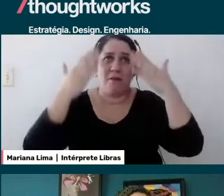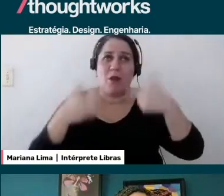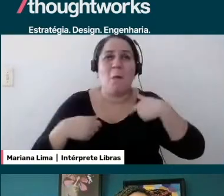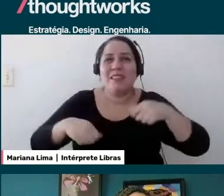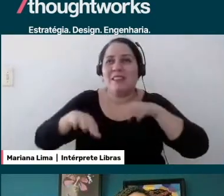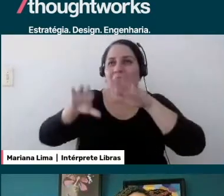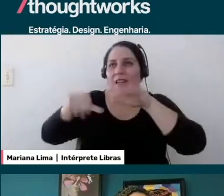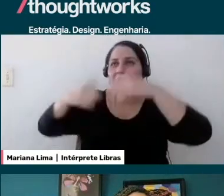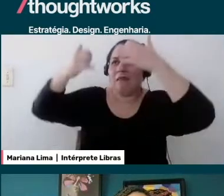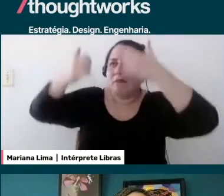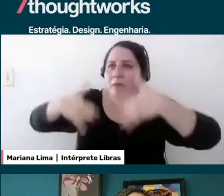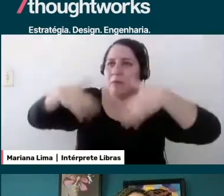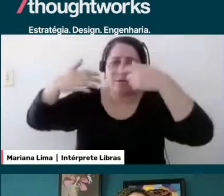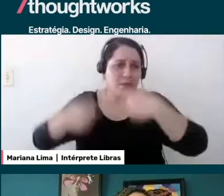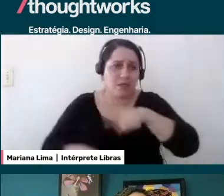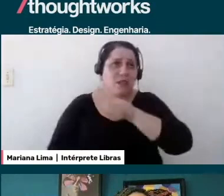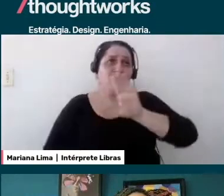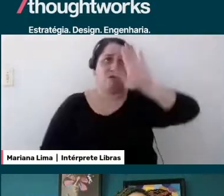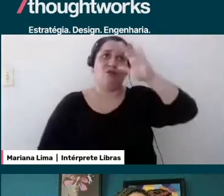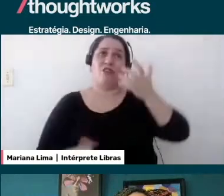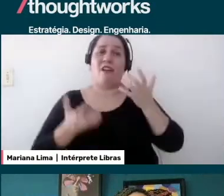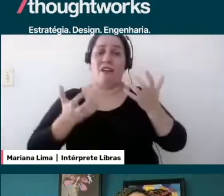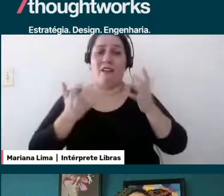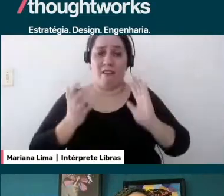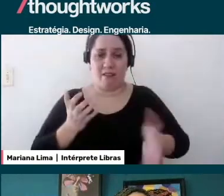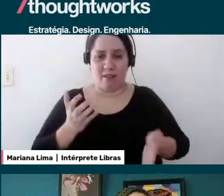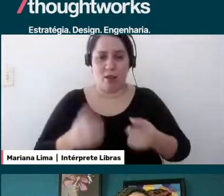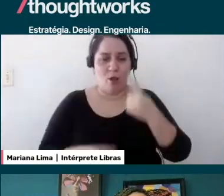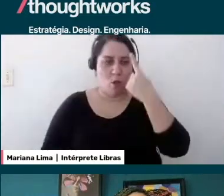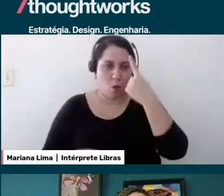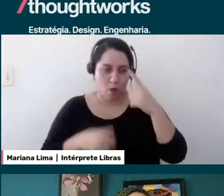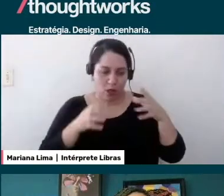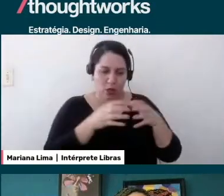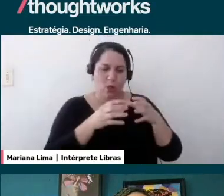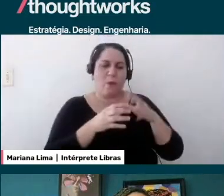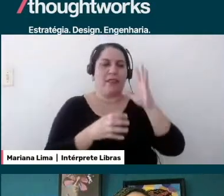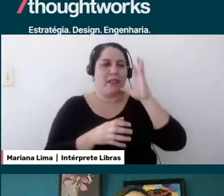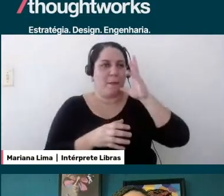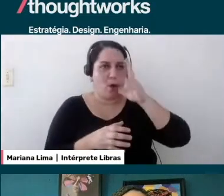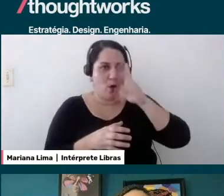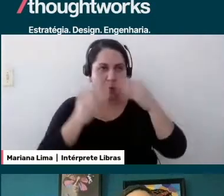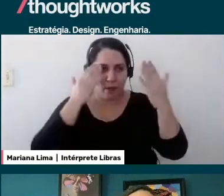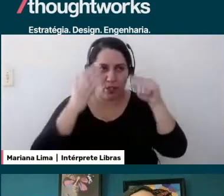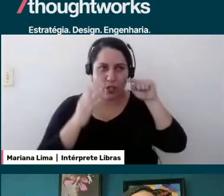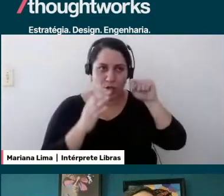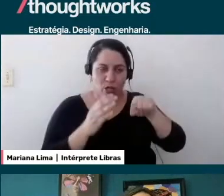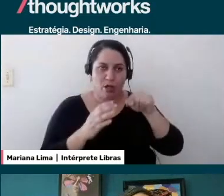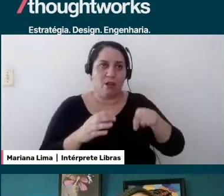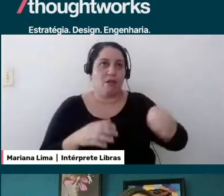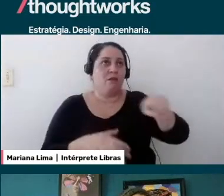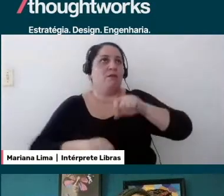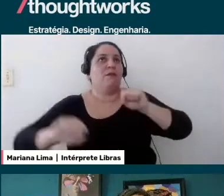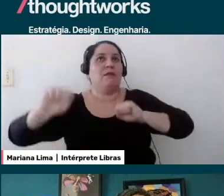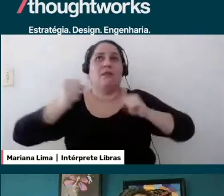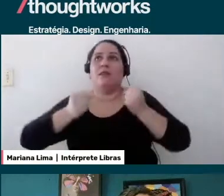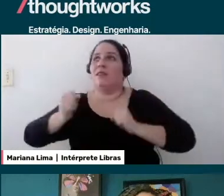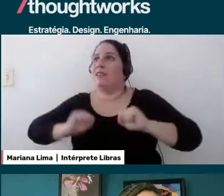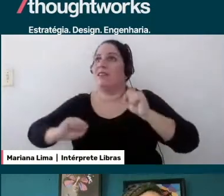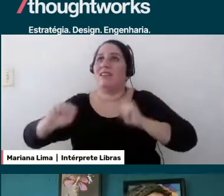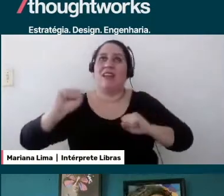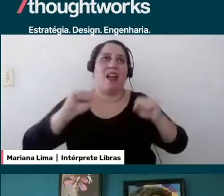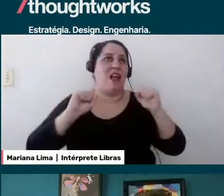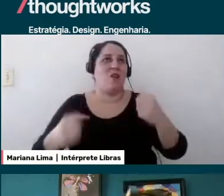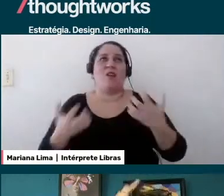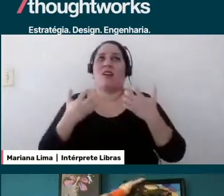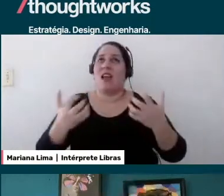assim. Beleza, como é que faz? Teve uma turma que a gente atrasou para liberar a terapia. Minha Nossa Senhora, a galera tava quase fazendo greve aqui,